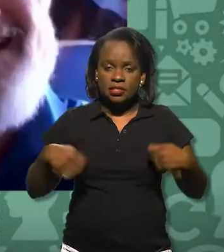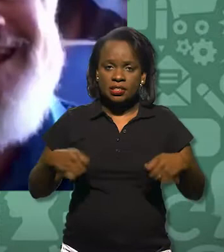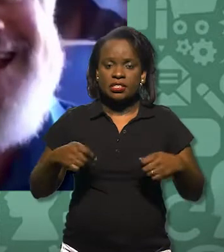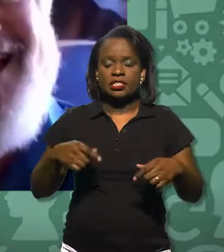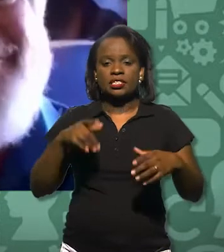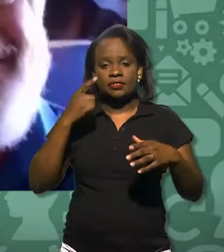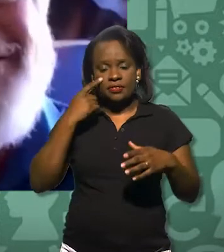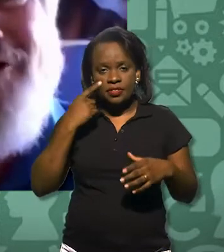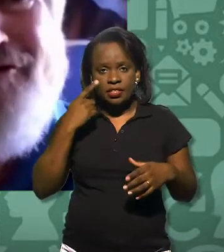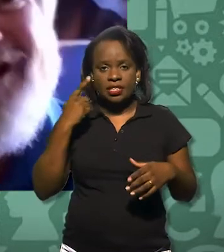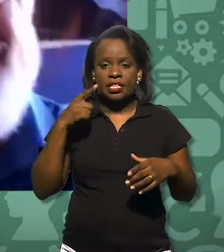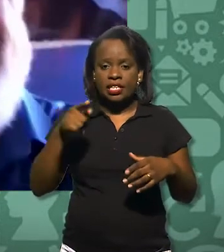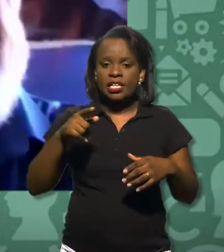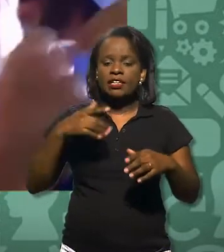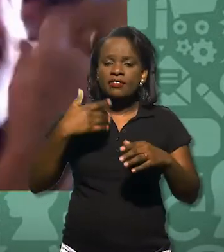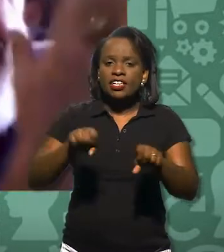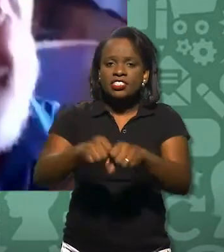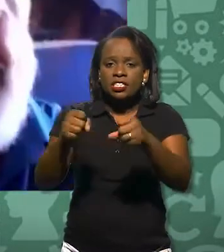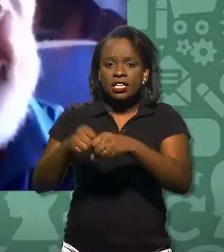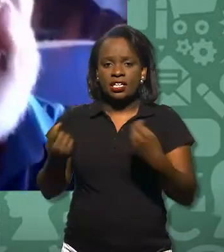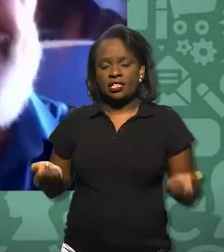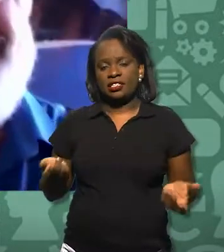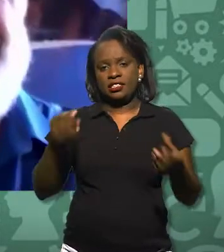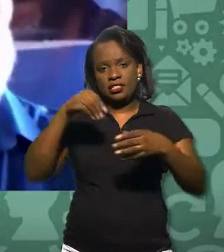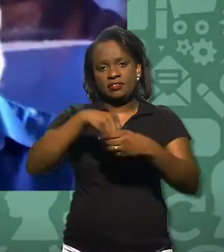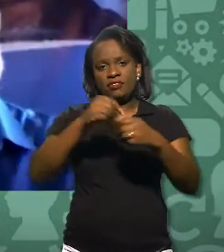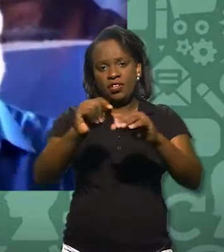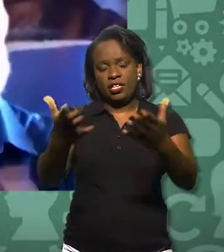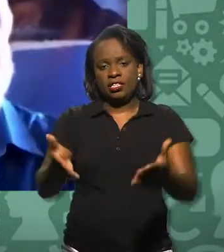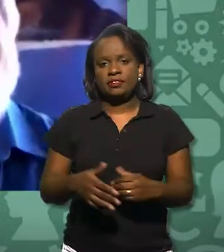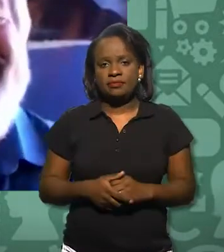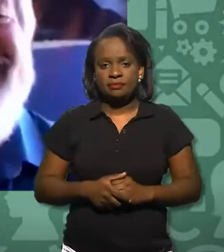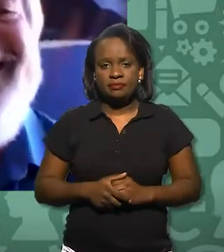dele interno, mas não o que ele vai causar no lado externo.